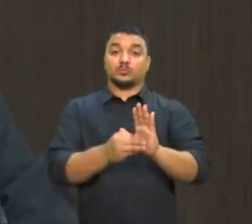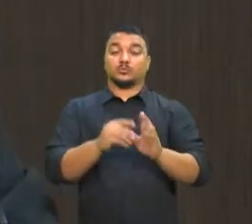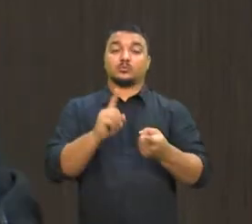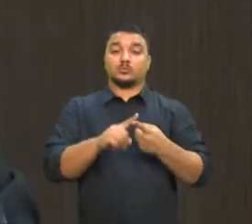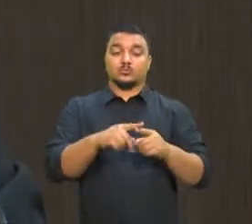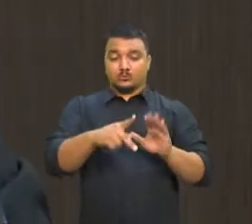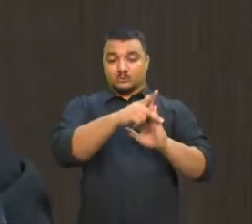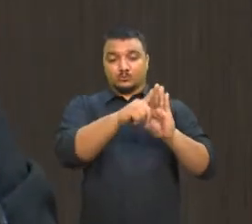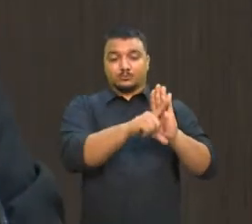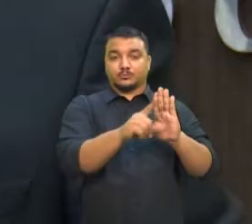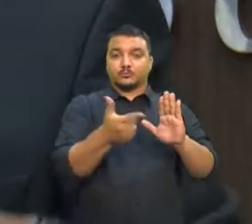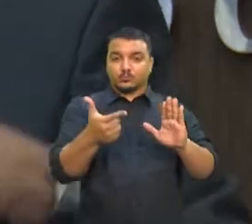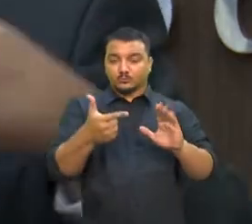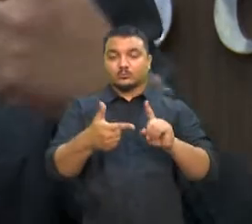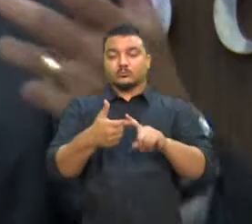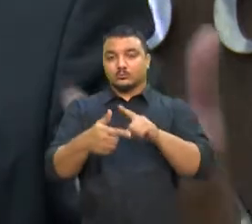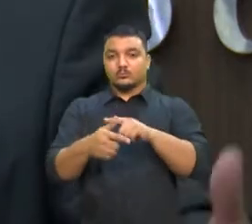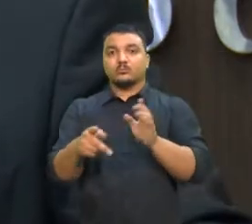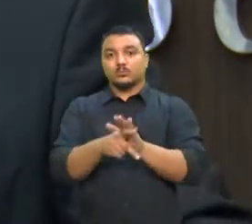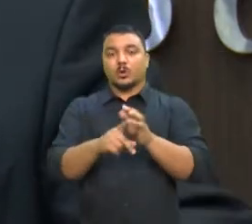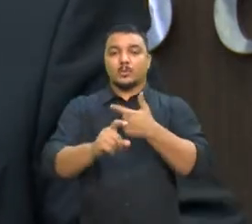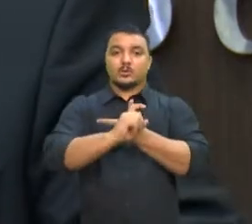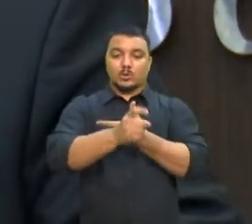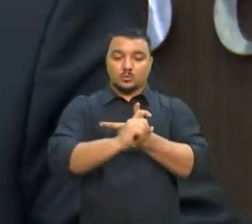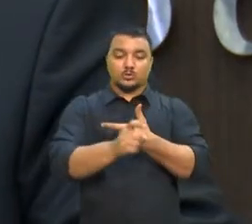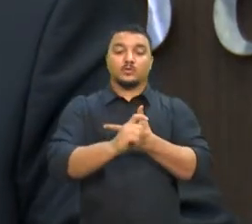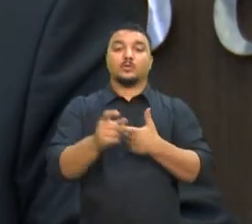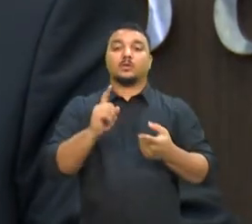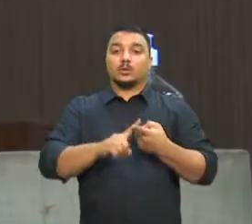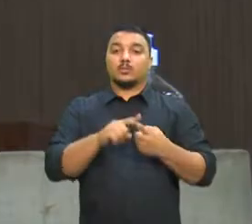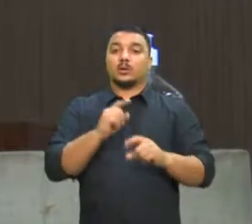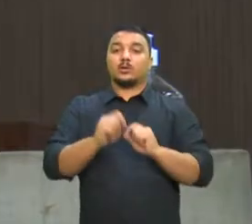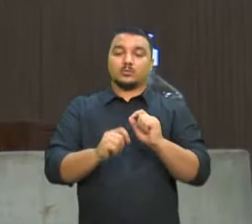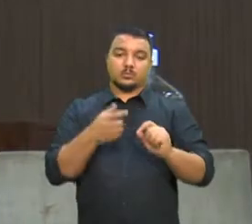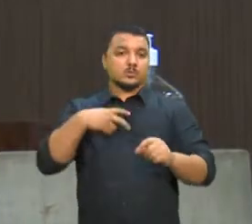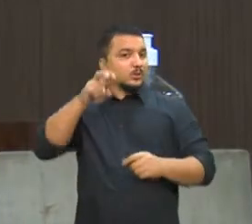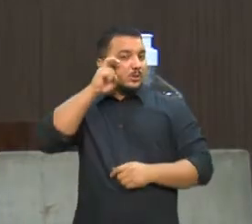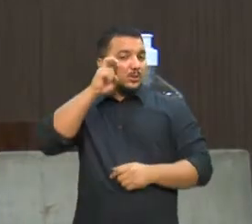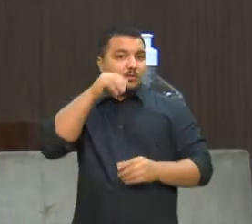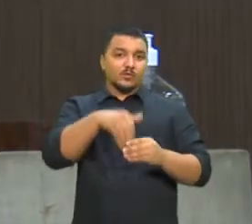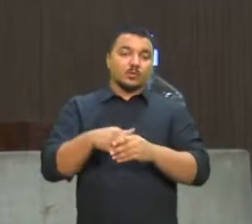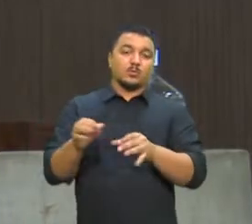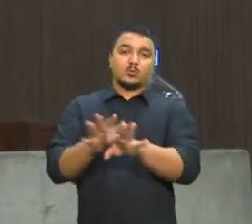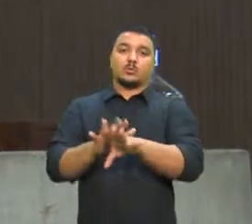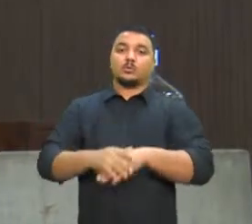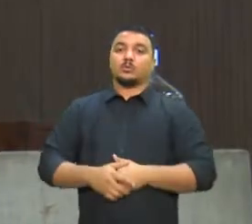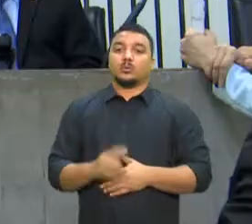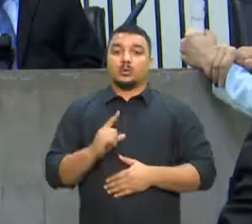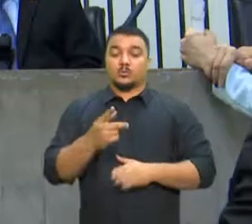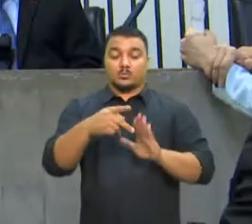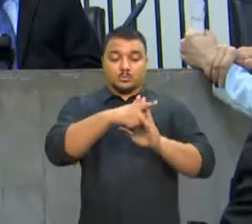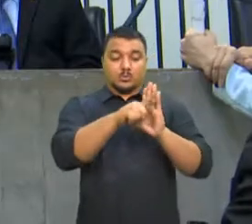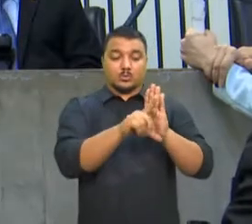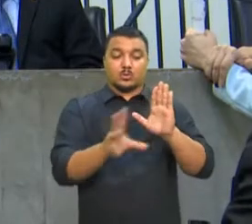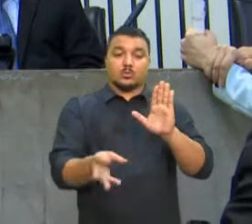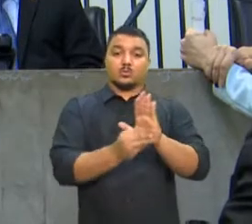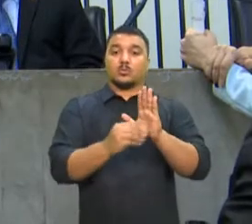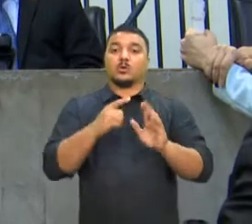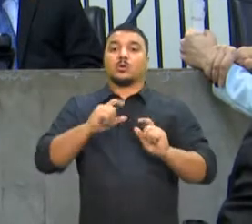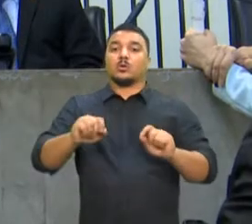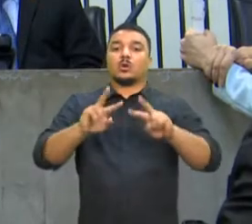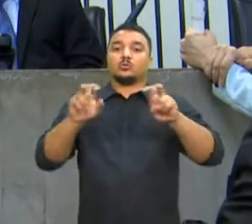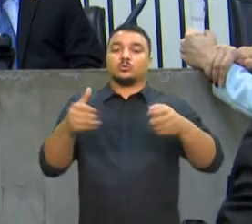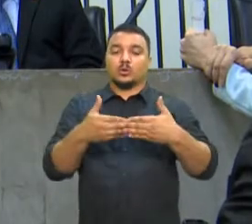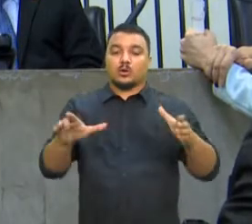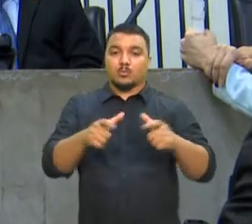de lei do Poder Executivo também foram votados nesta quinta-feira. Um dos projetos de lei complementar trata da ampliação